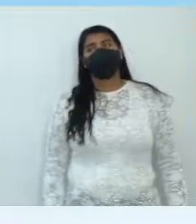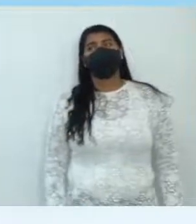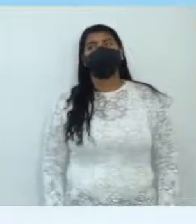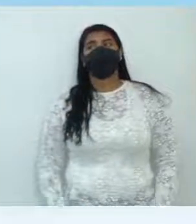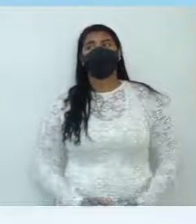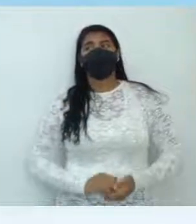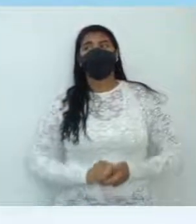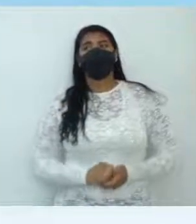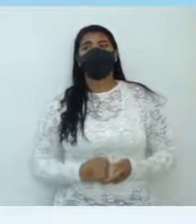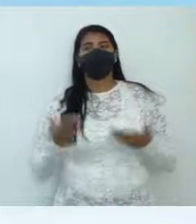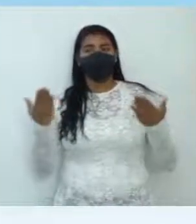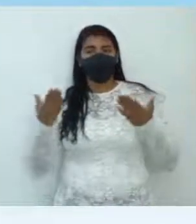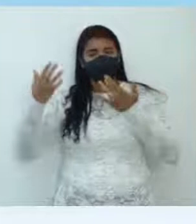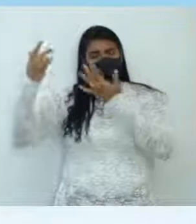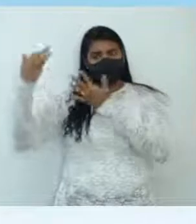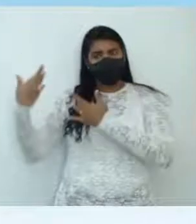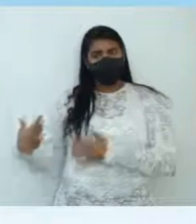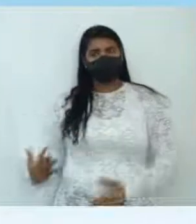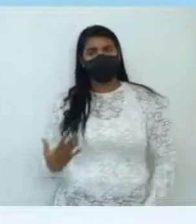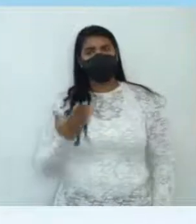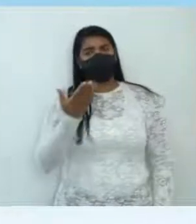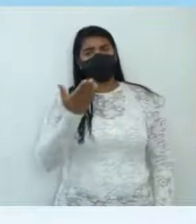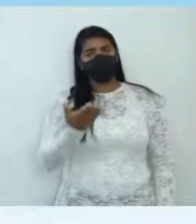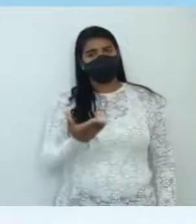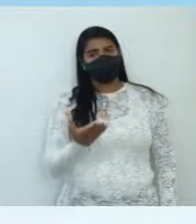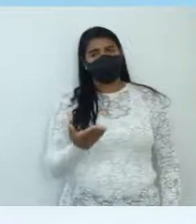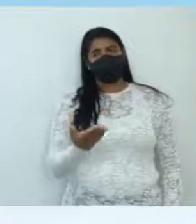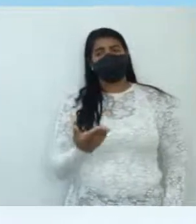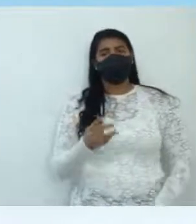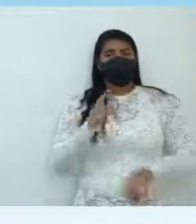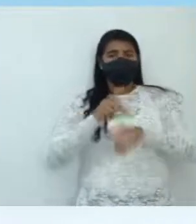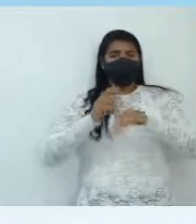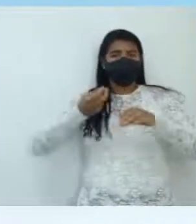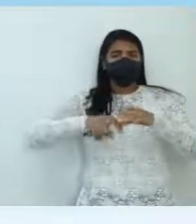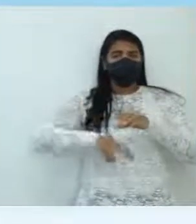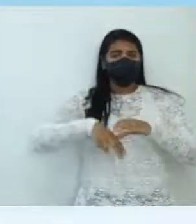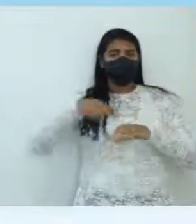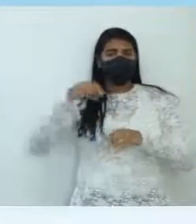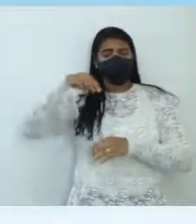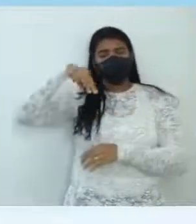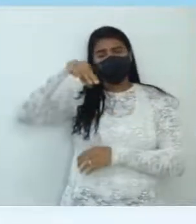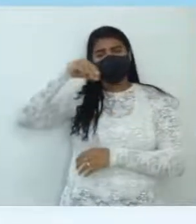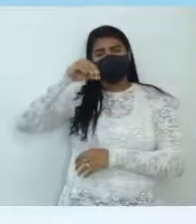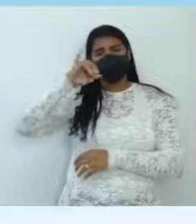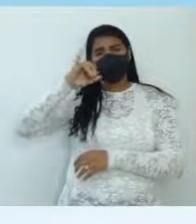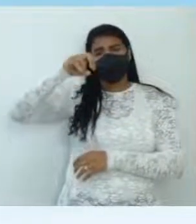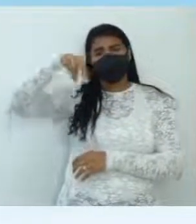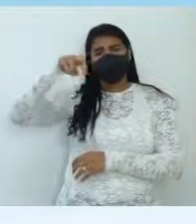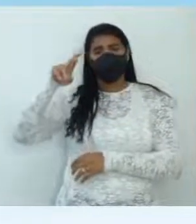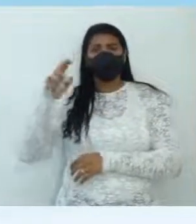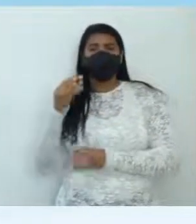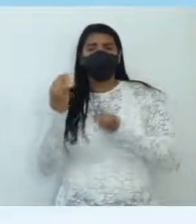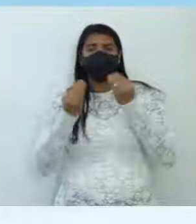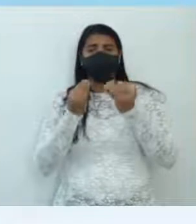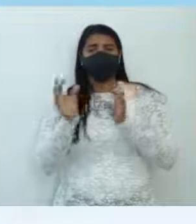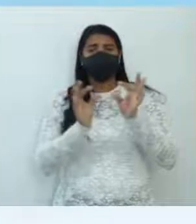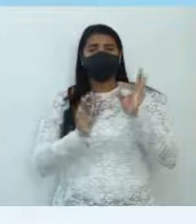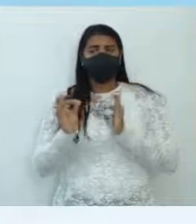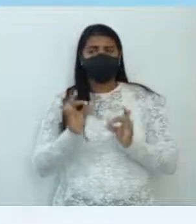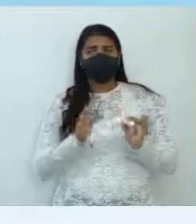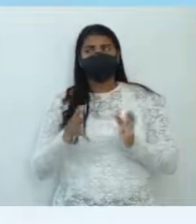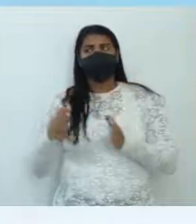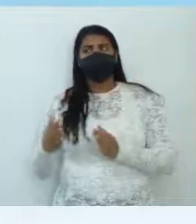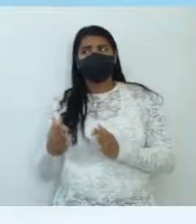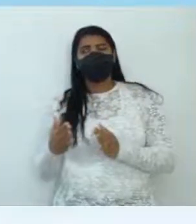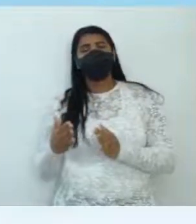Bom, hoje eu falei para vocês sobre a exploração mineral e como é que a gente pode controlar. Geralmente,